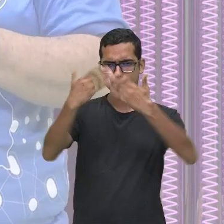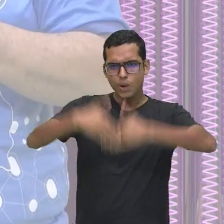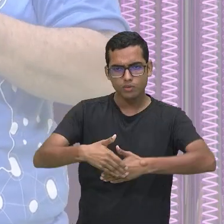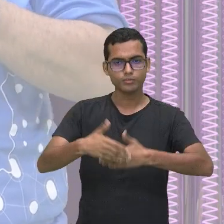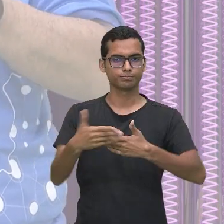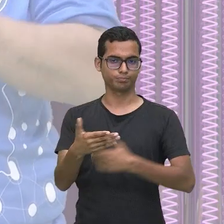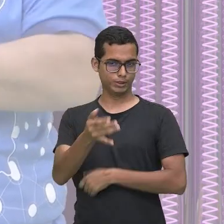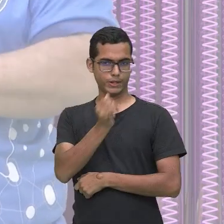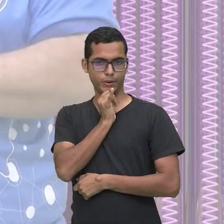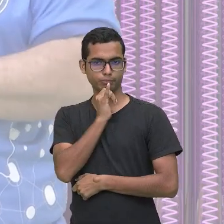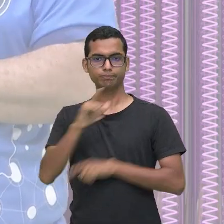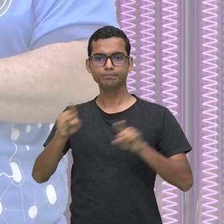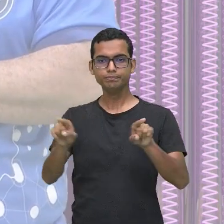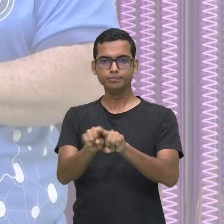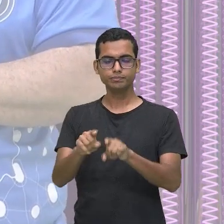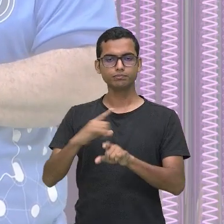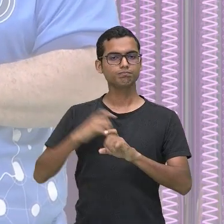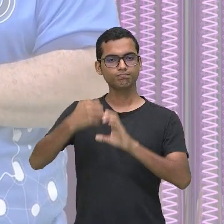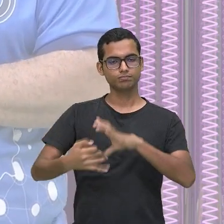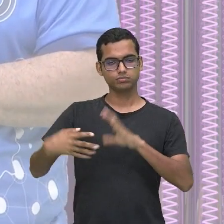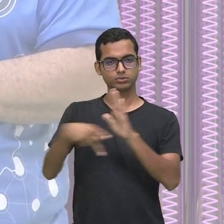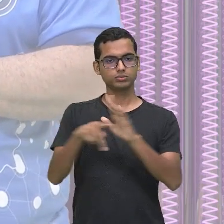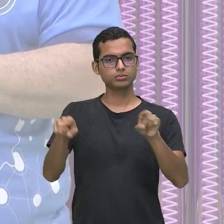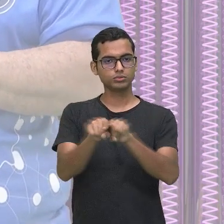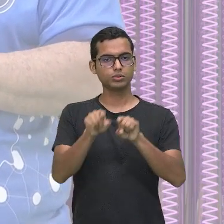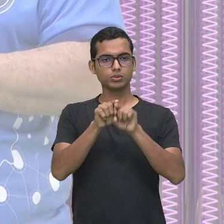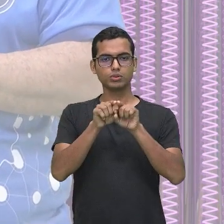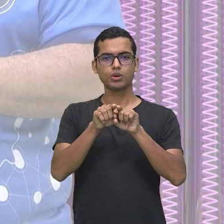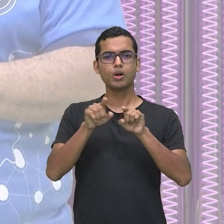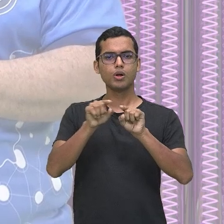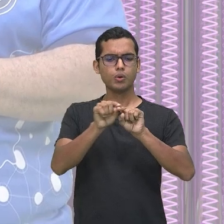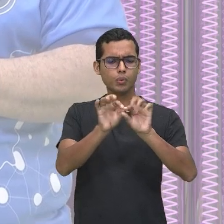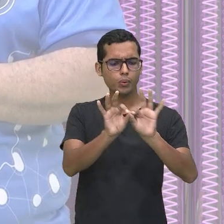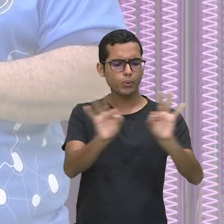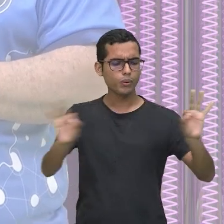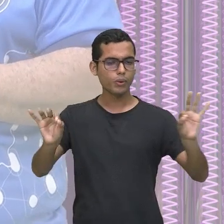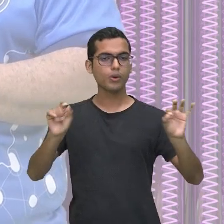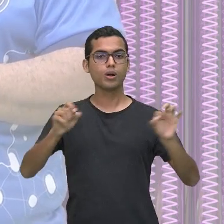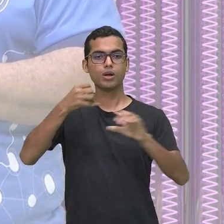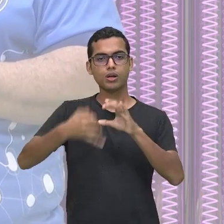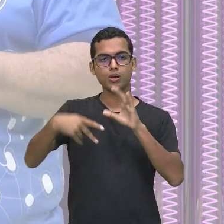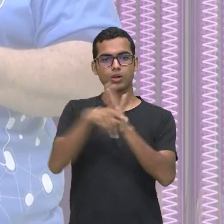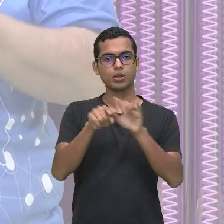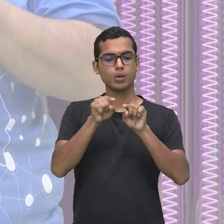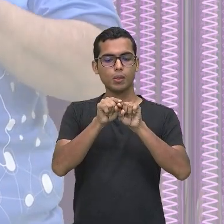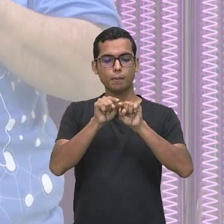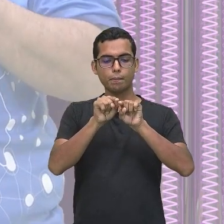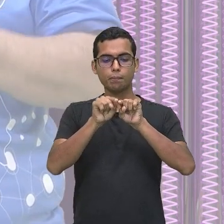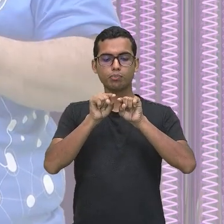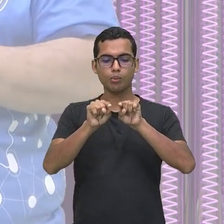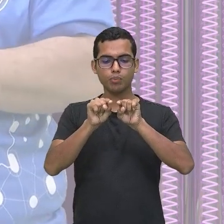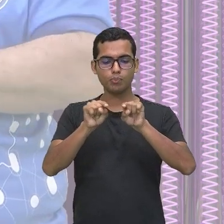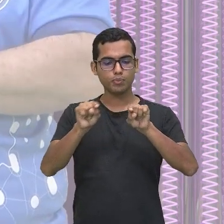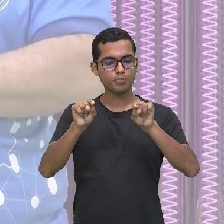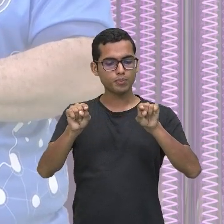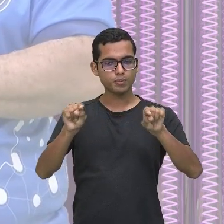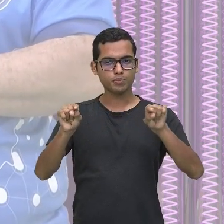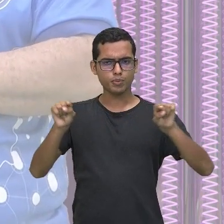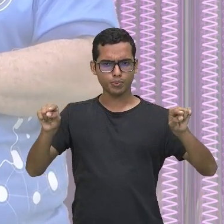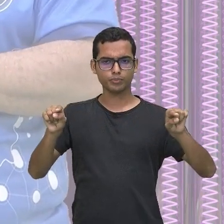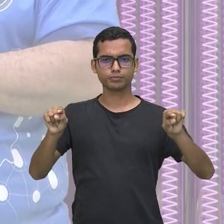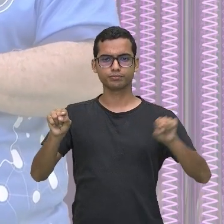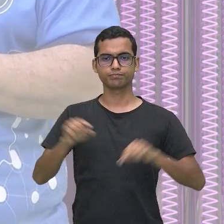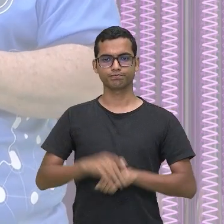das características de uma reta? Uma das características é que uma reta ela é formada por infinitos pontos,